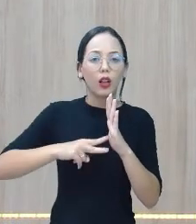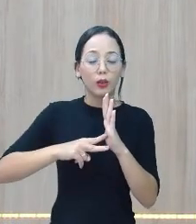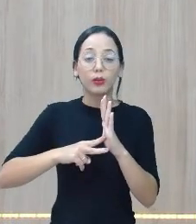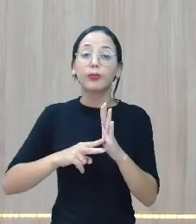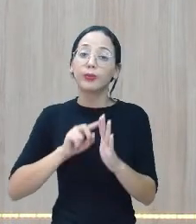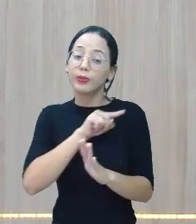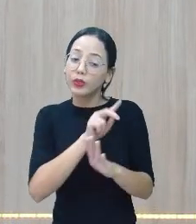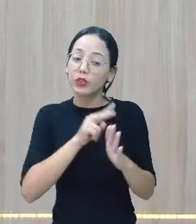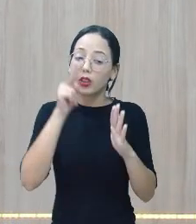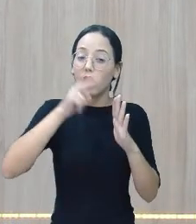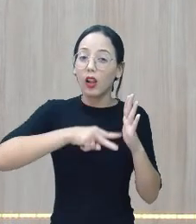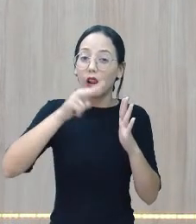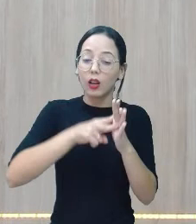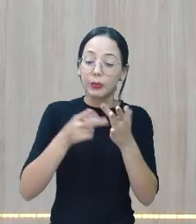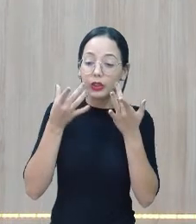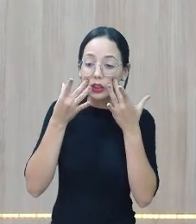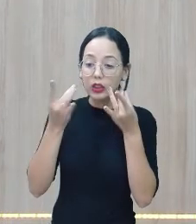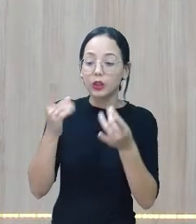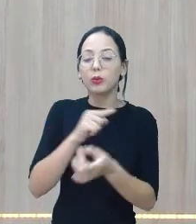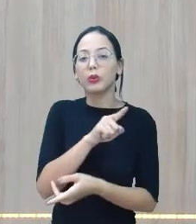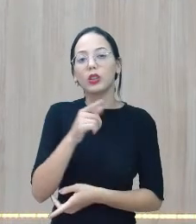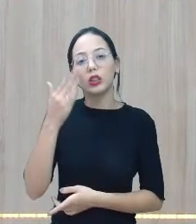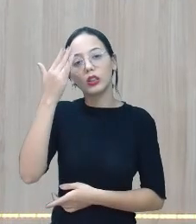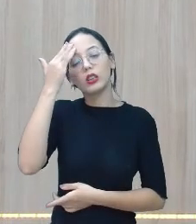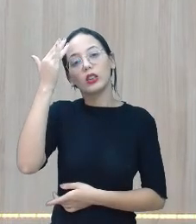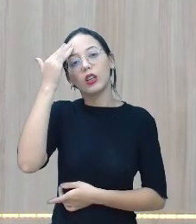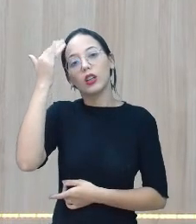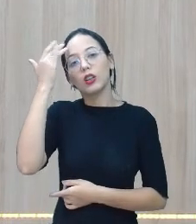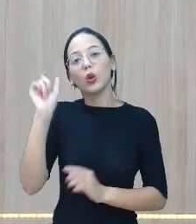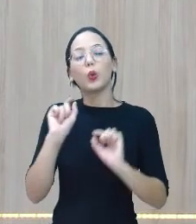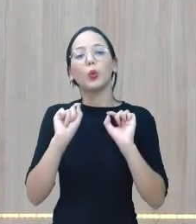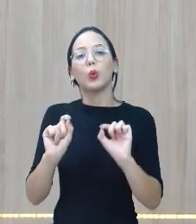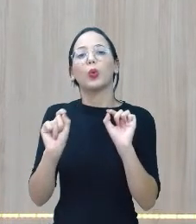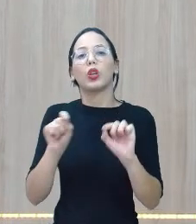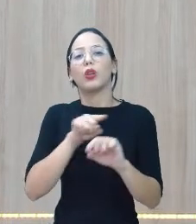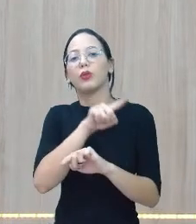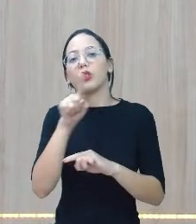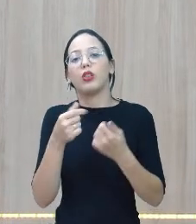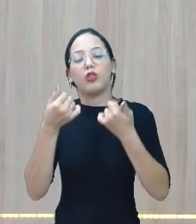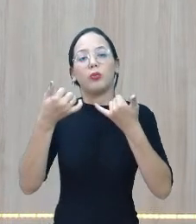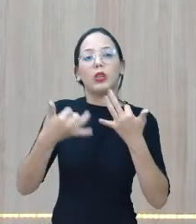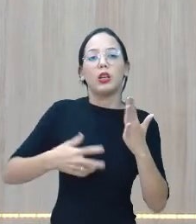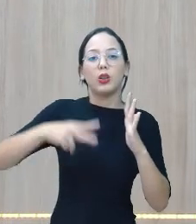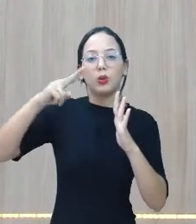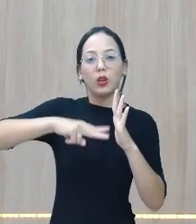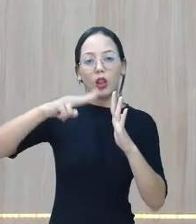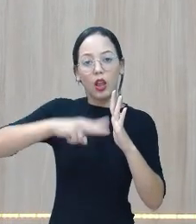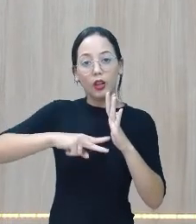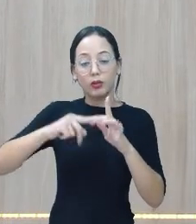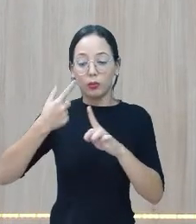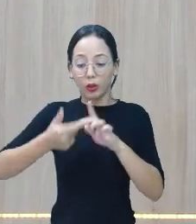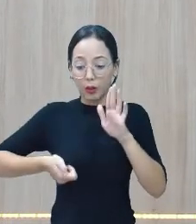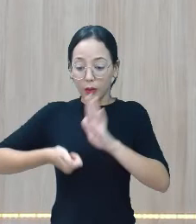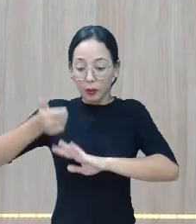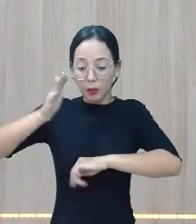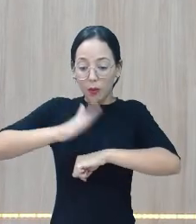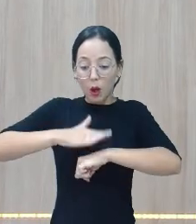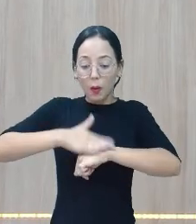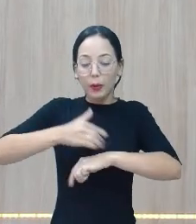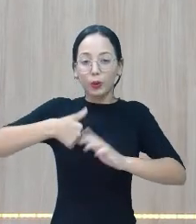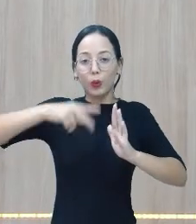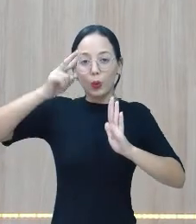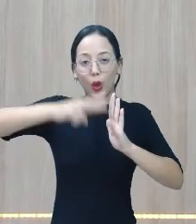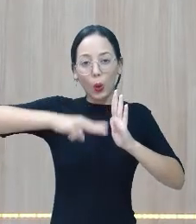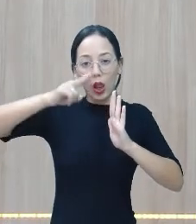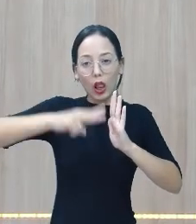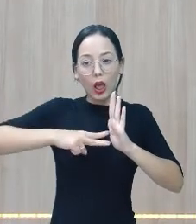quando você lê prestando atenção, você entende o que é que você está lendo. no primeiro momento que eu li para